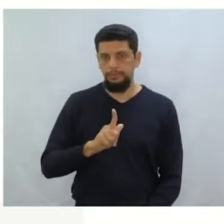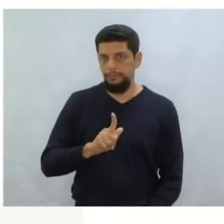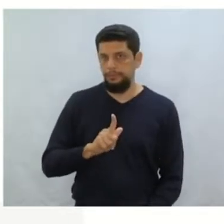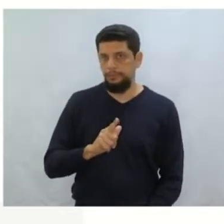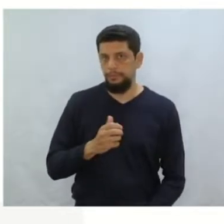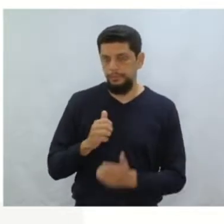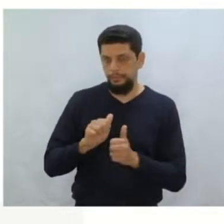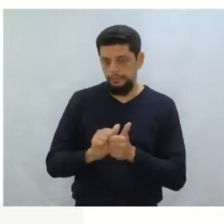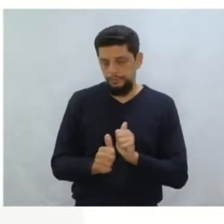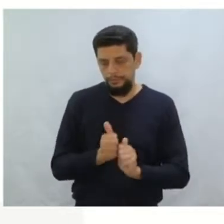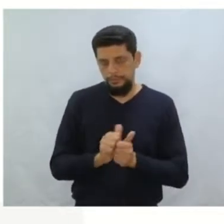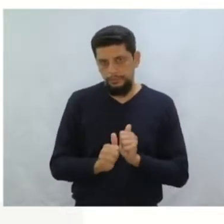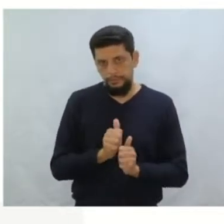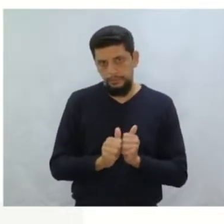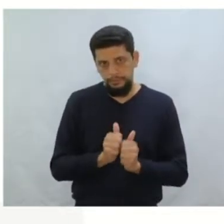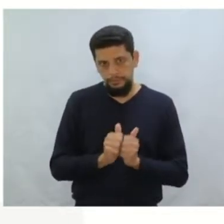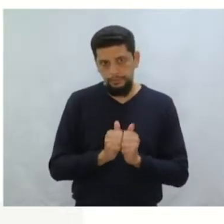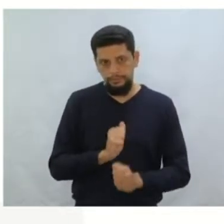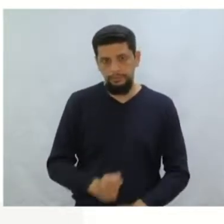1 quilo de arroz,